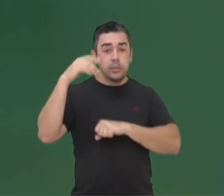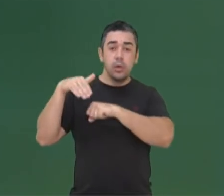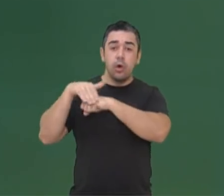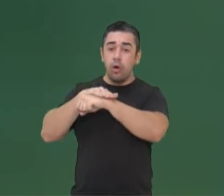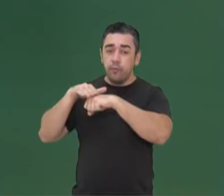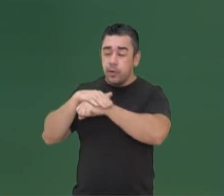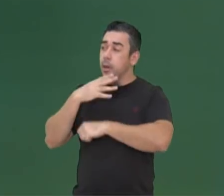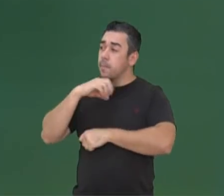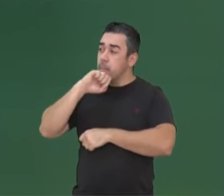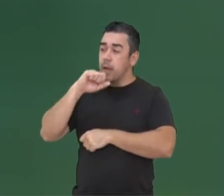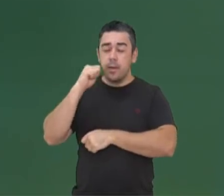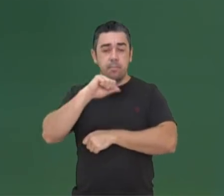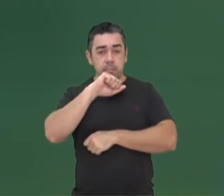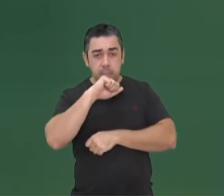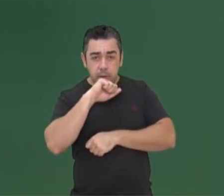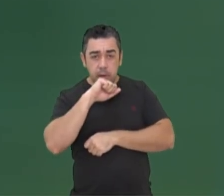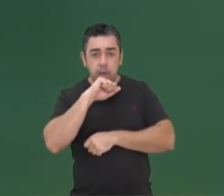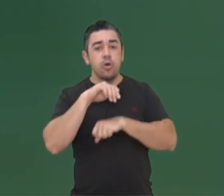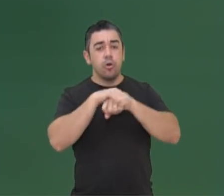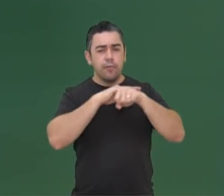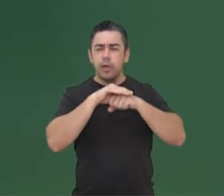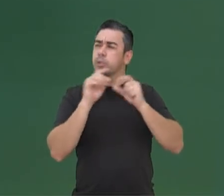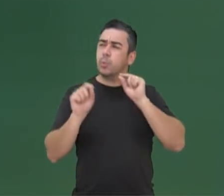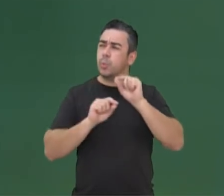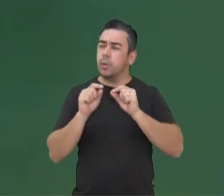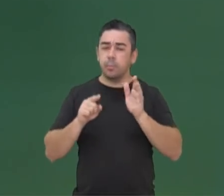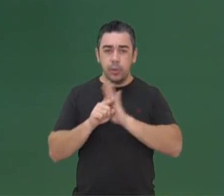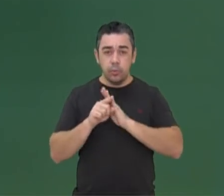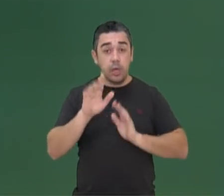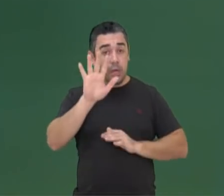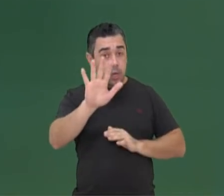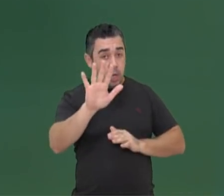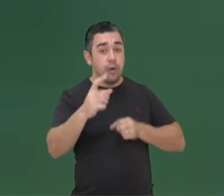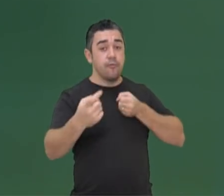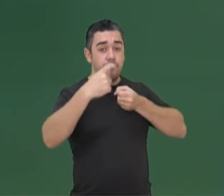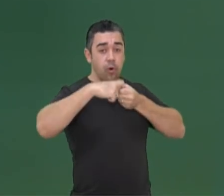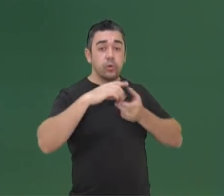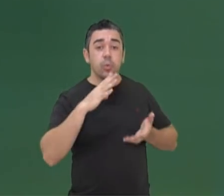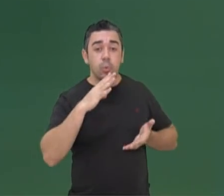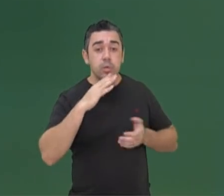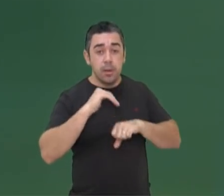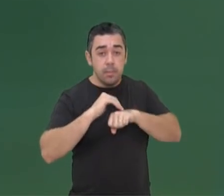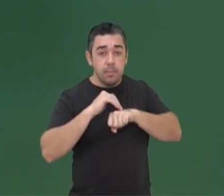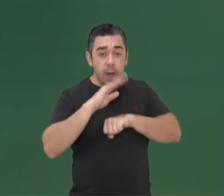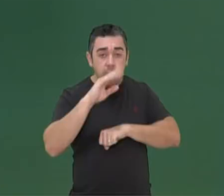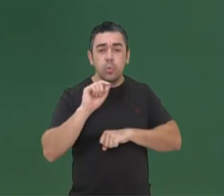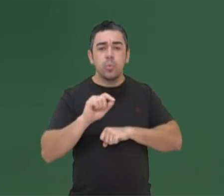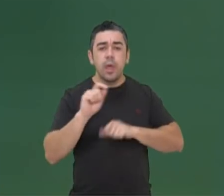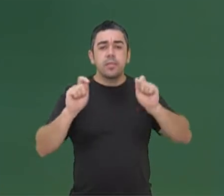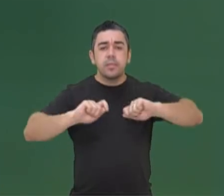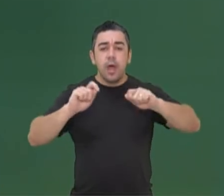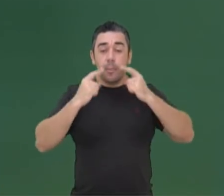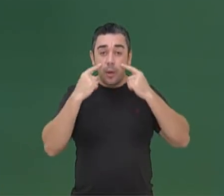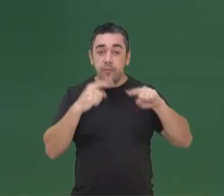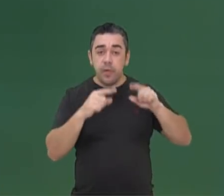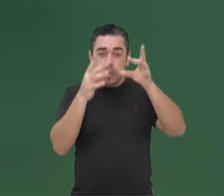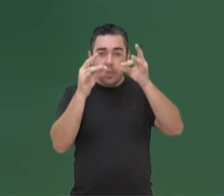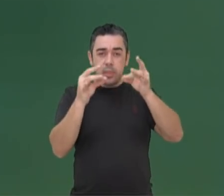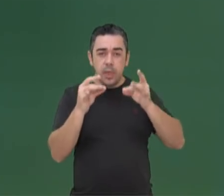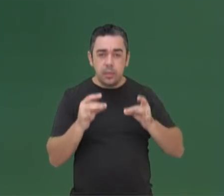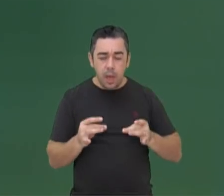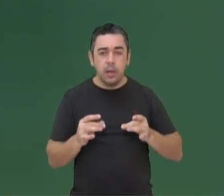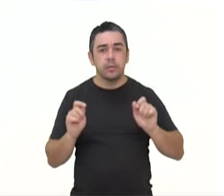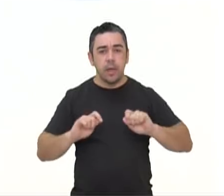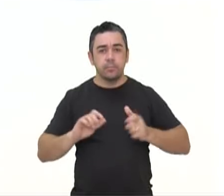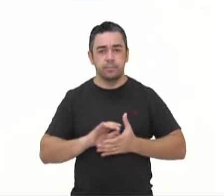com quem está próximo de vocês, algum familiar, e daqui a pouco a gente volta para conhecer os instrumentos que possibilitam a visualização